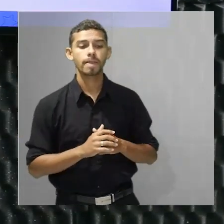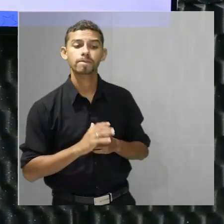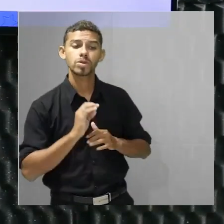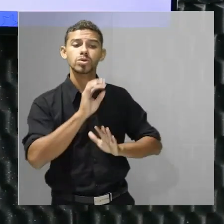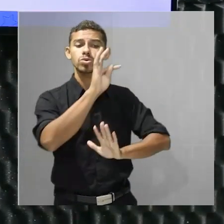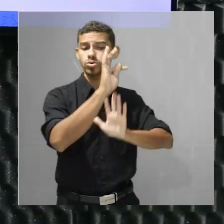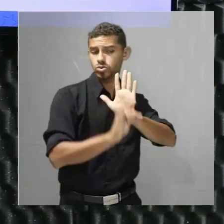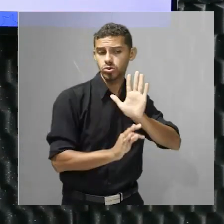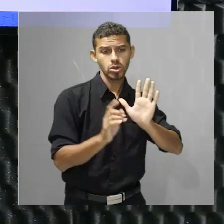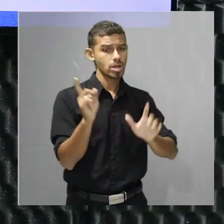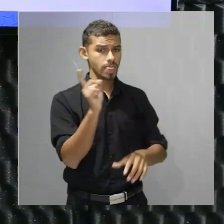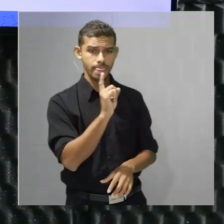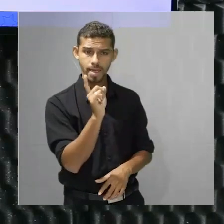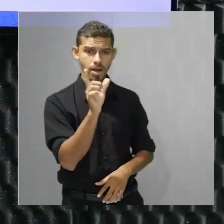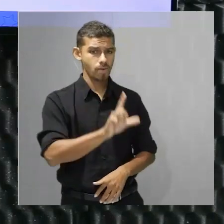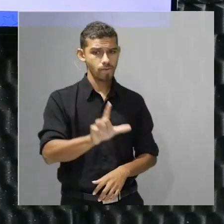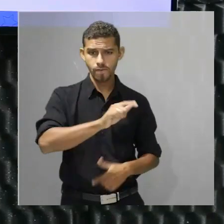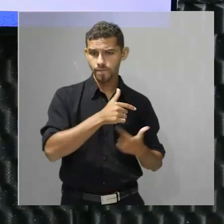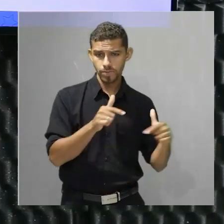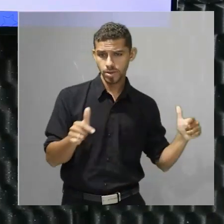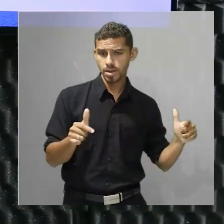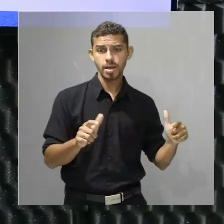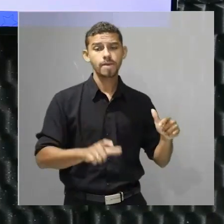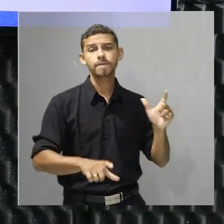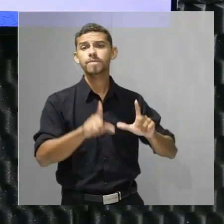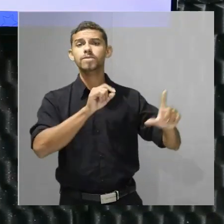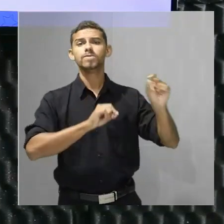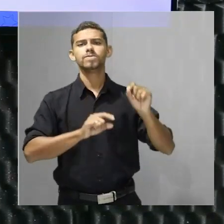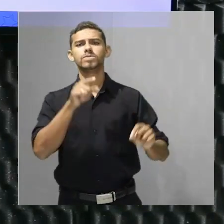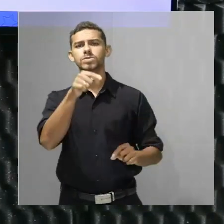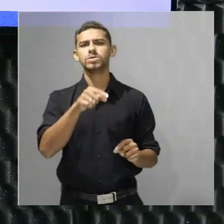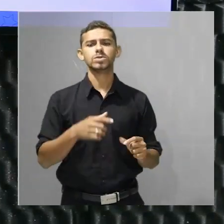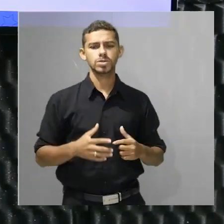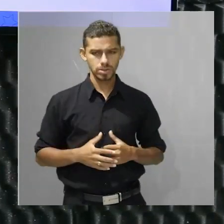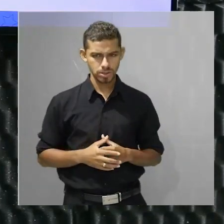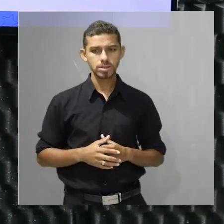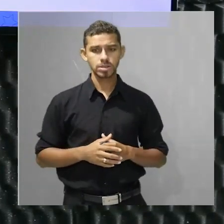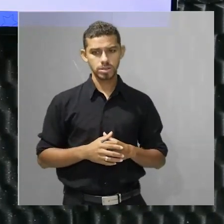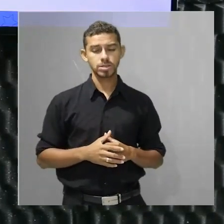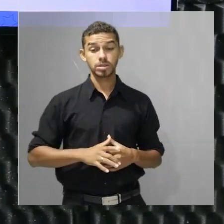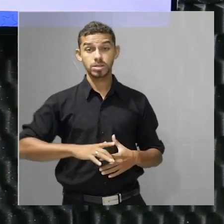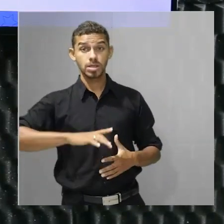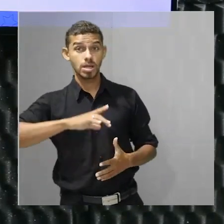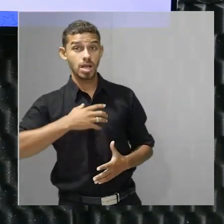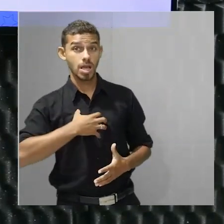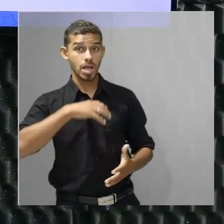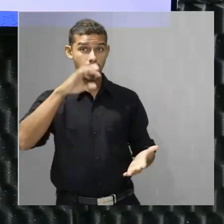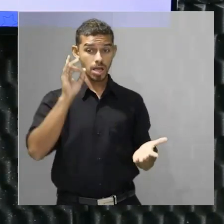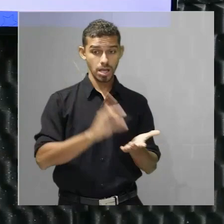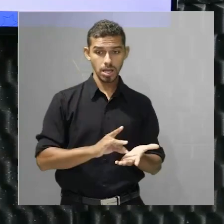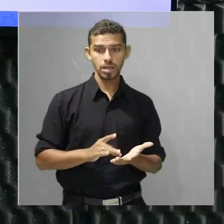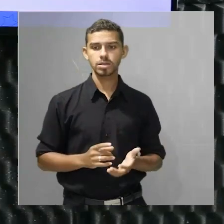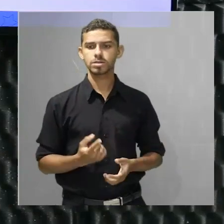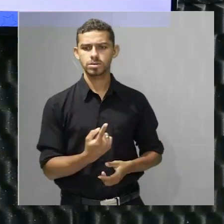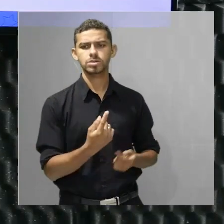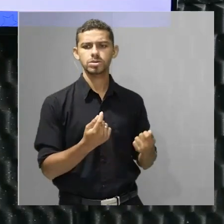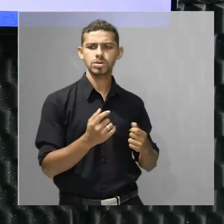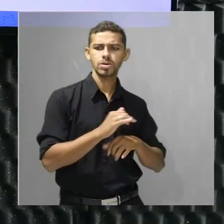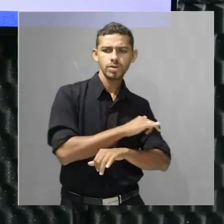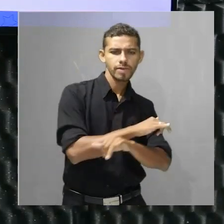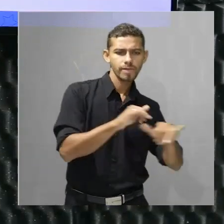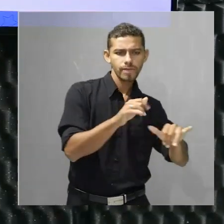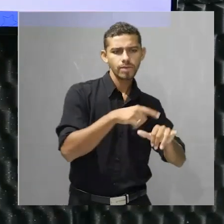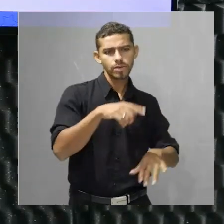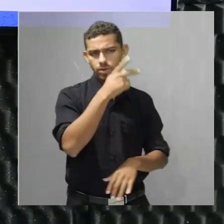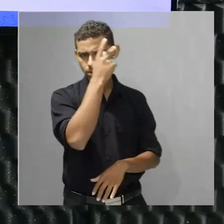os textos não literários devem preferir a denotação pois essa tem como finalidade informar o receptor de maneira clara